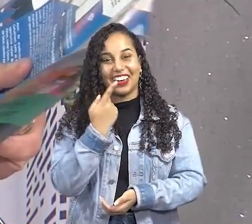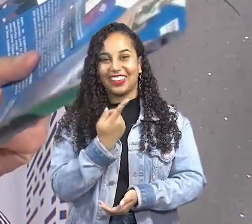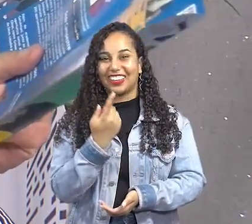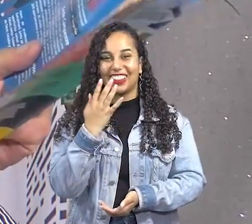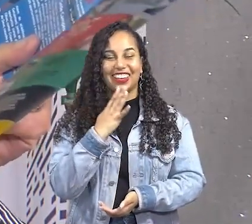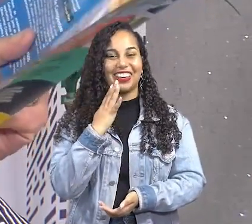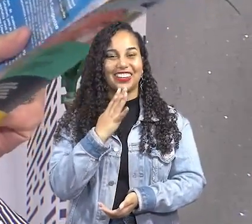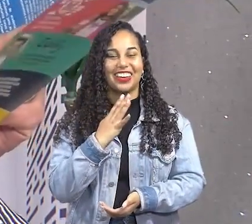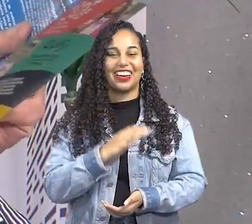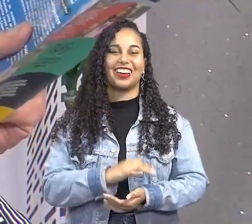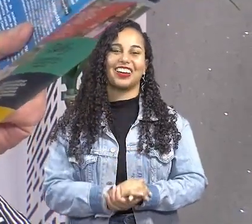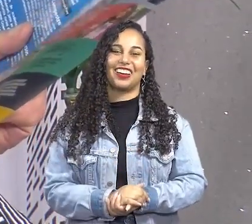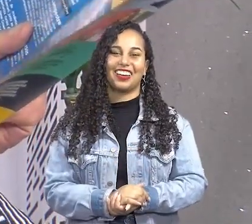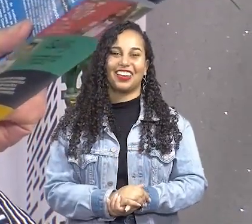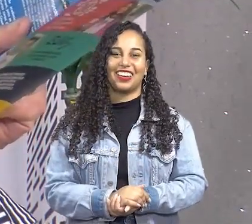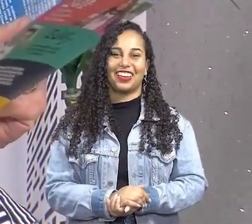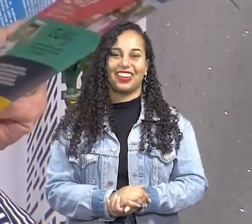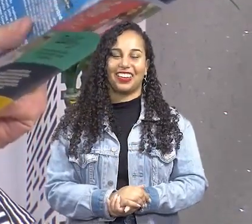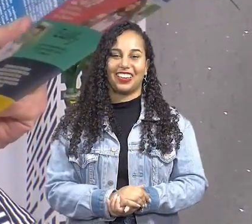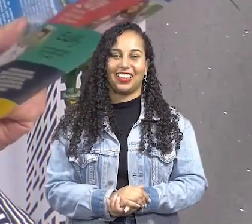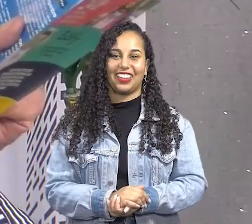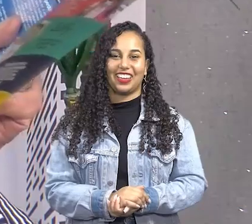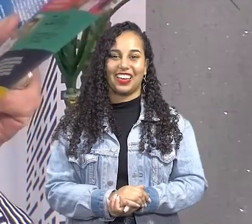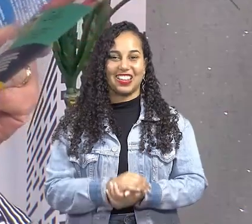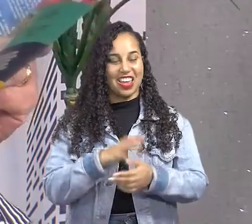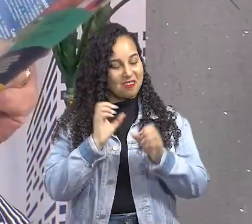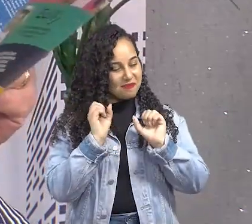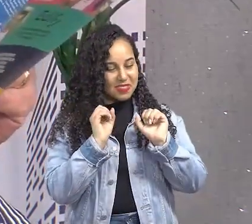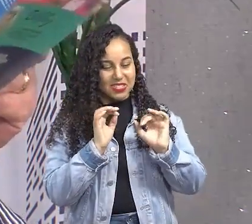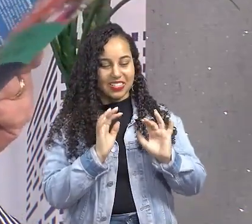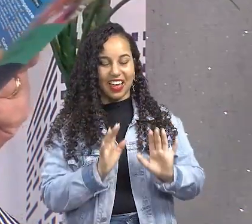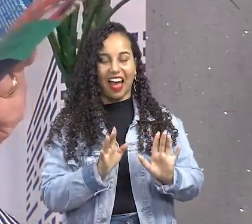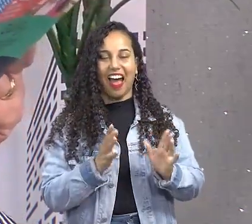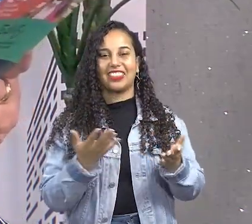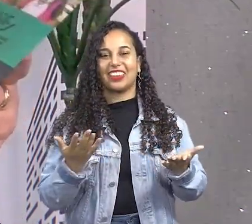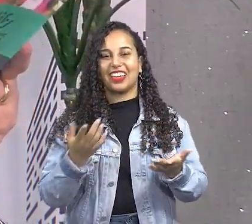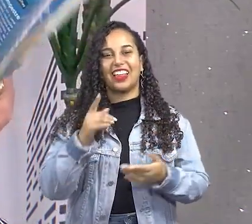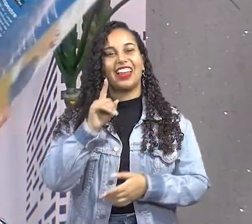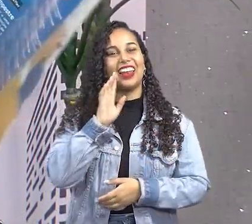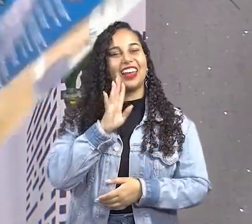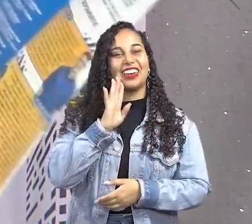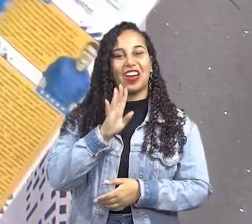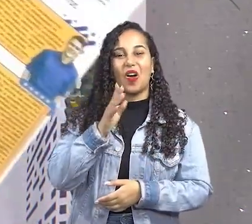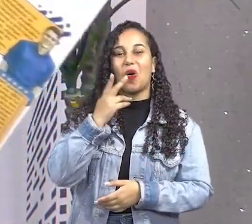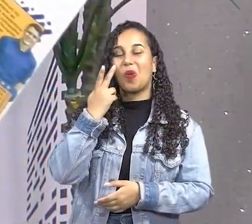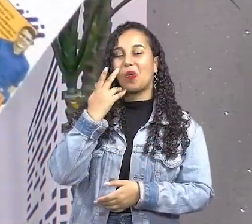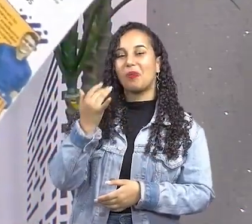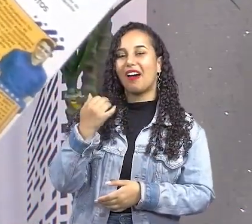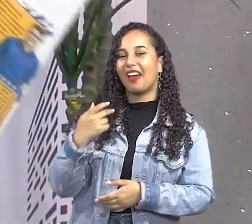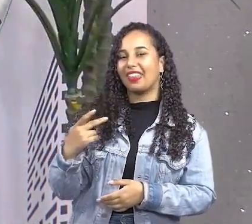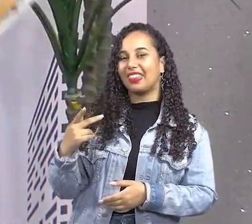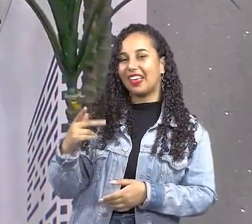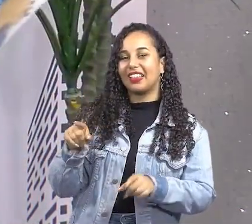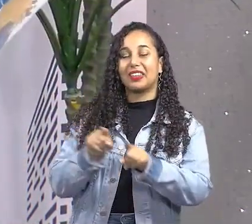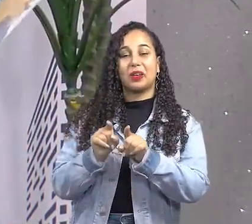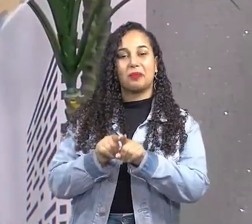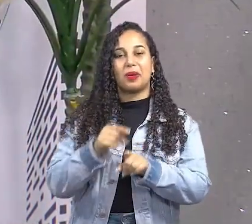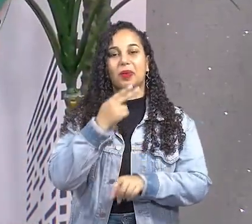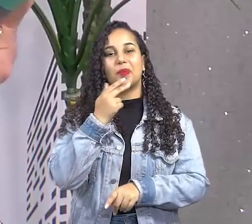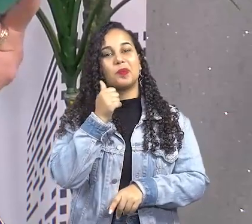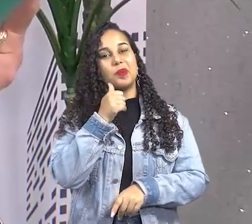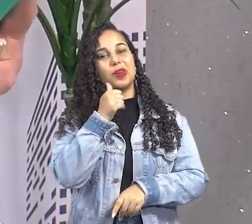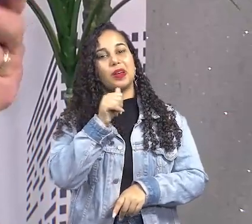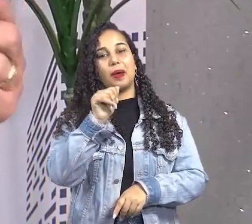de Aguiar, nosso tiso, né, abençoado aqui da agência de viagem, é o pai dela e